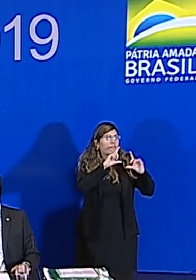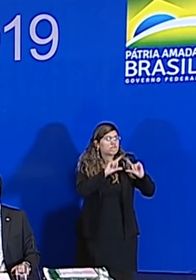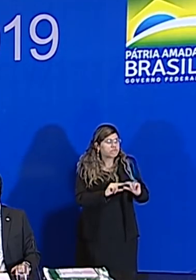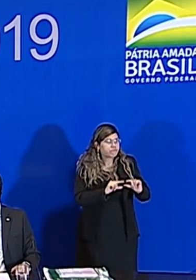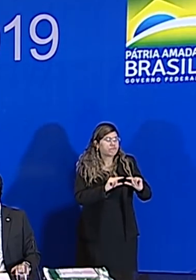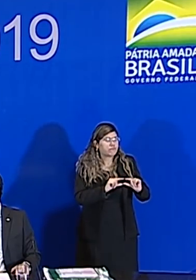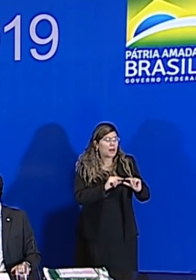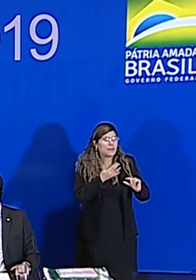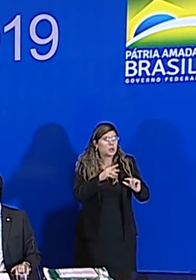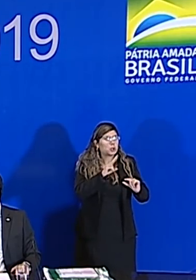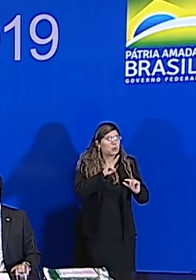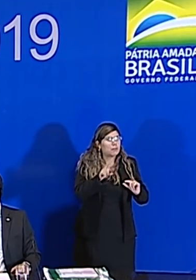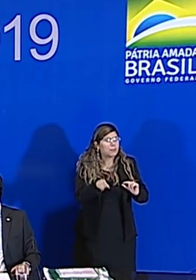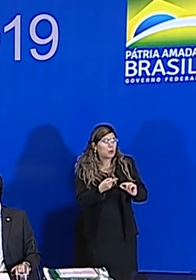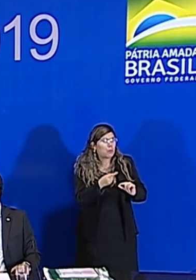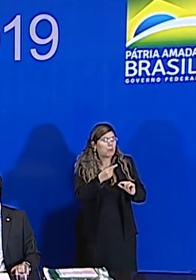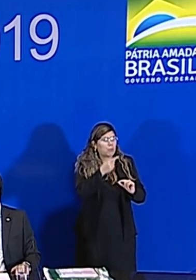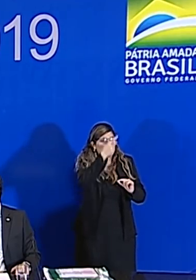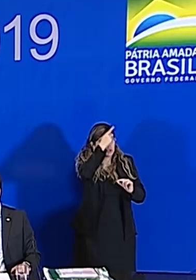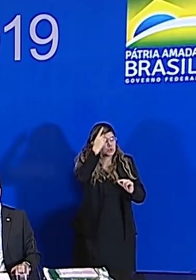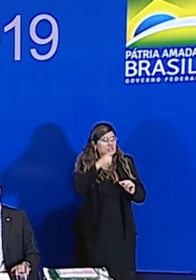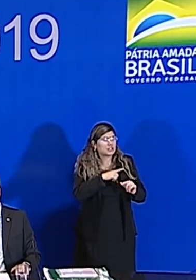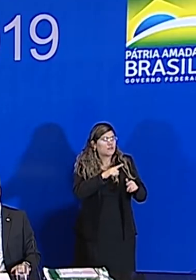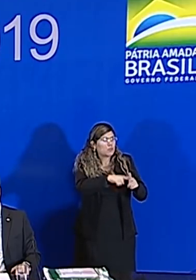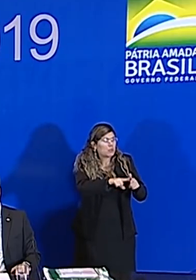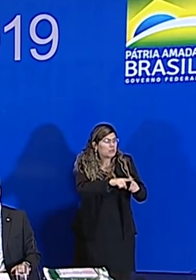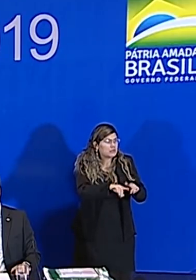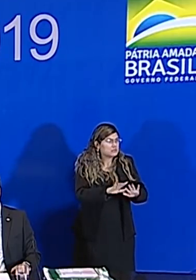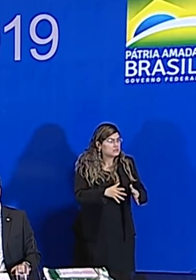isso, de 2 mil pessoas que tiveram problema. A gente está falando